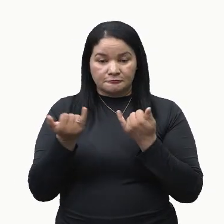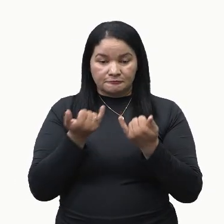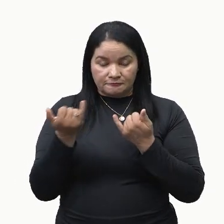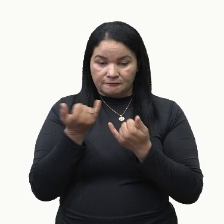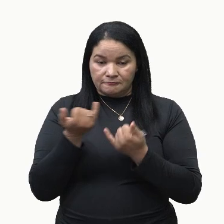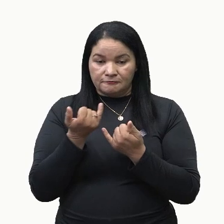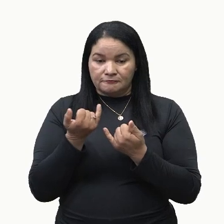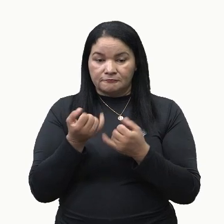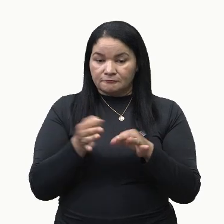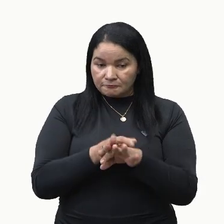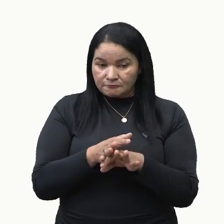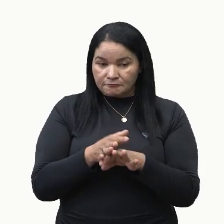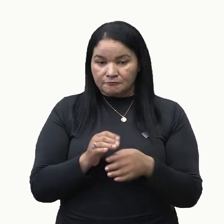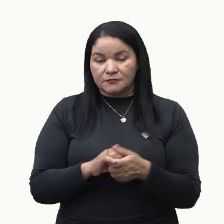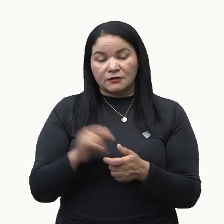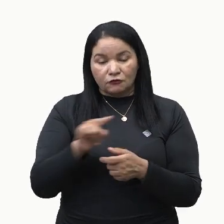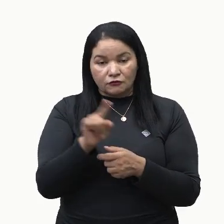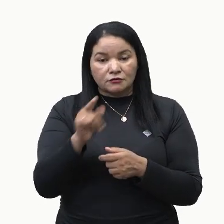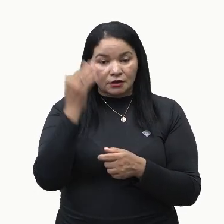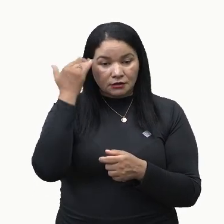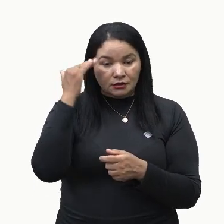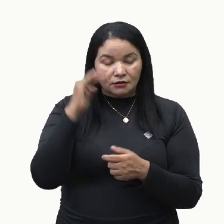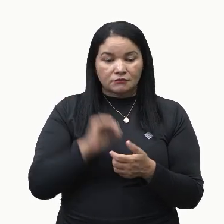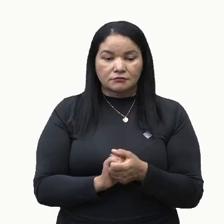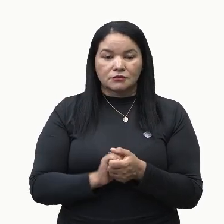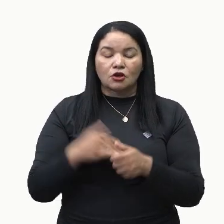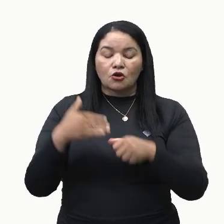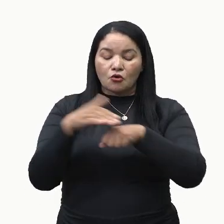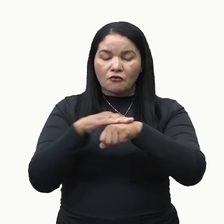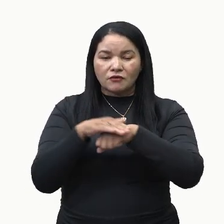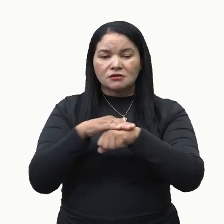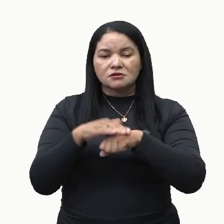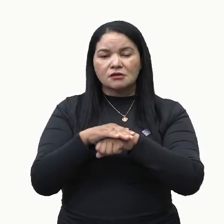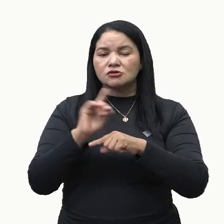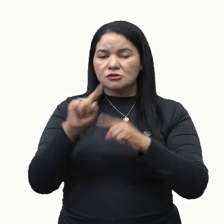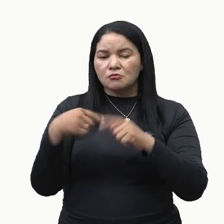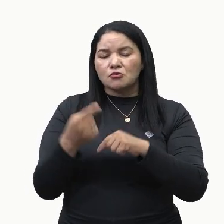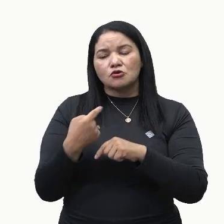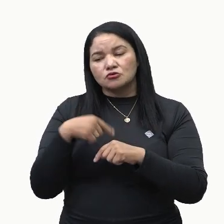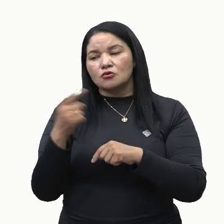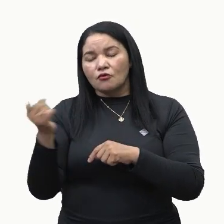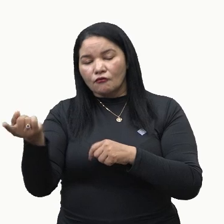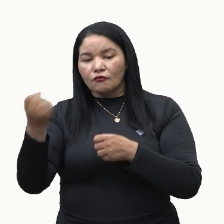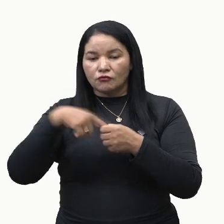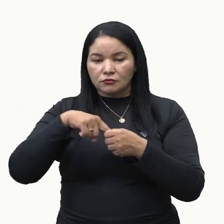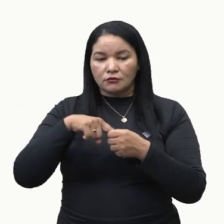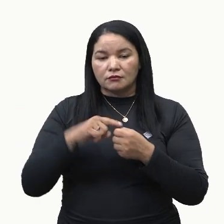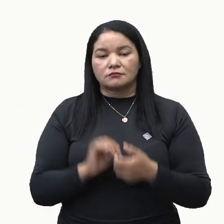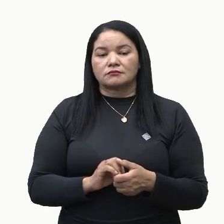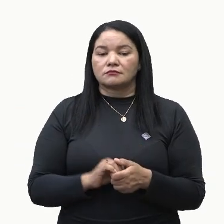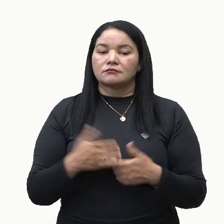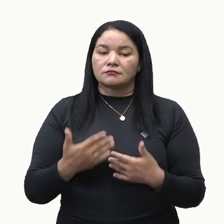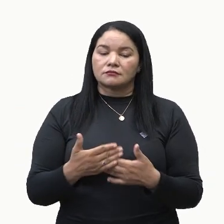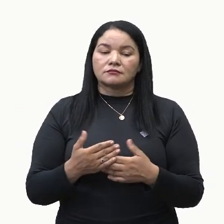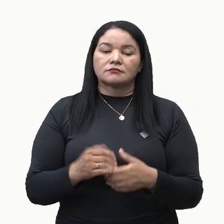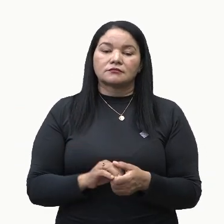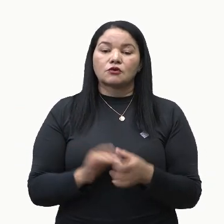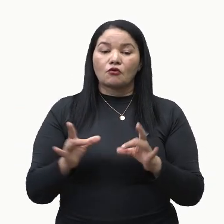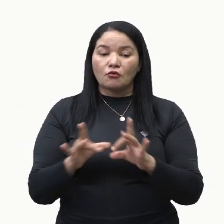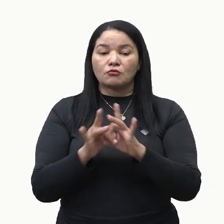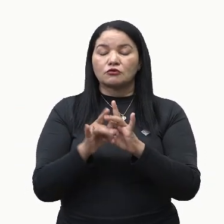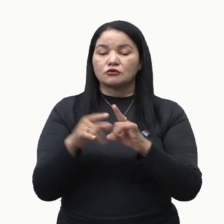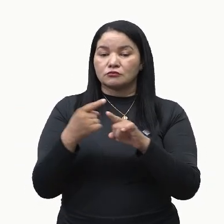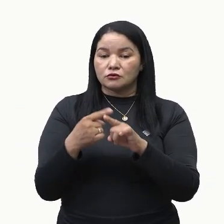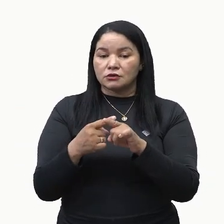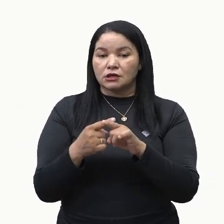Você vai compreender quando eu falar, conversamos quando eu voltar. Pronto. Então é um período composto por quê? Ele é composto por mais de